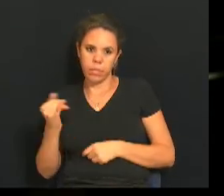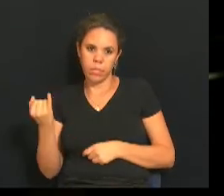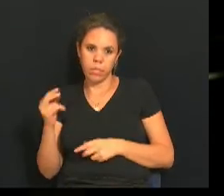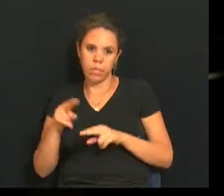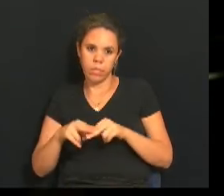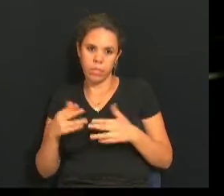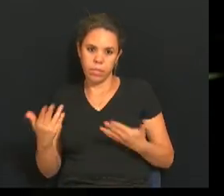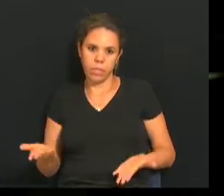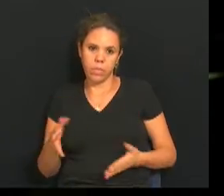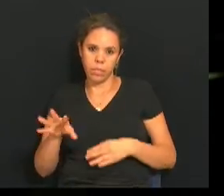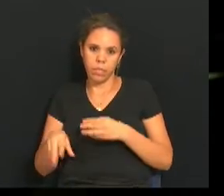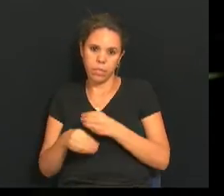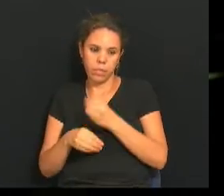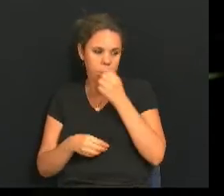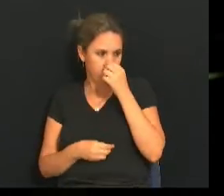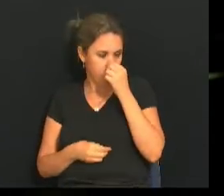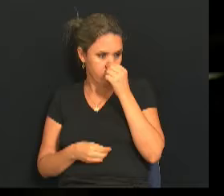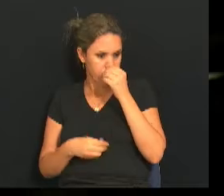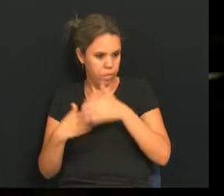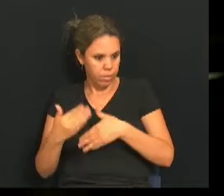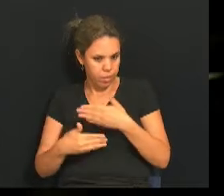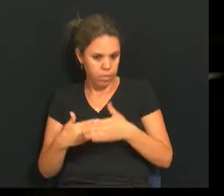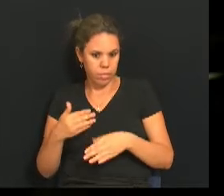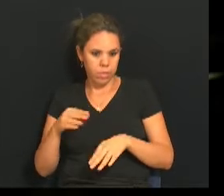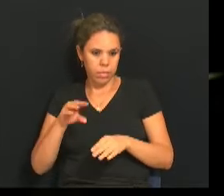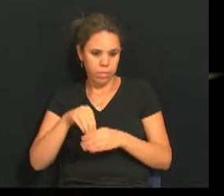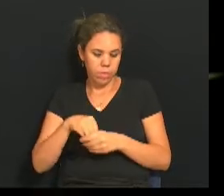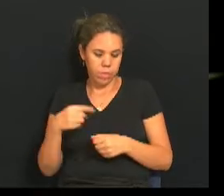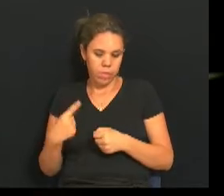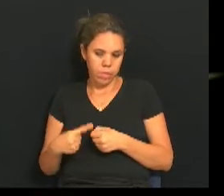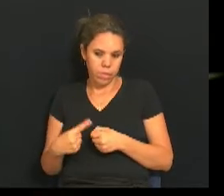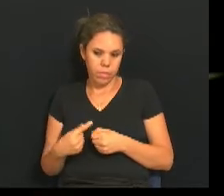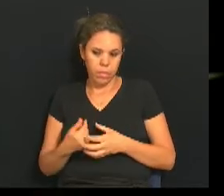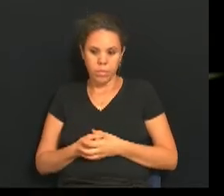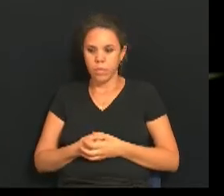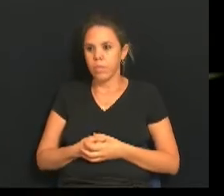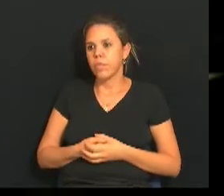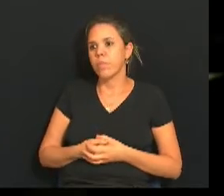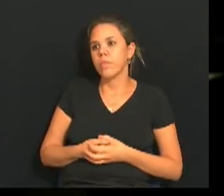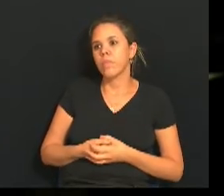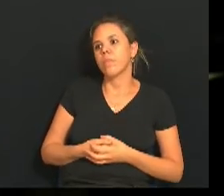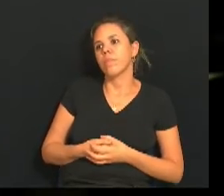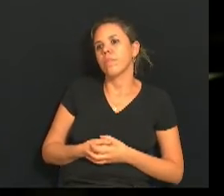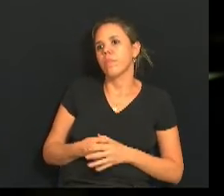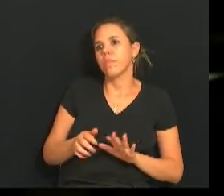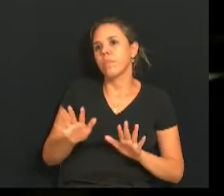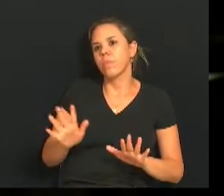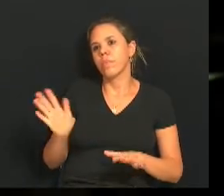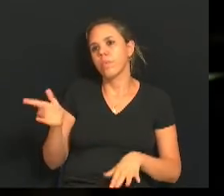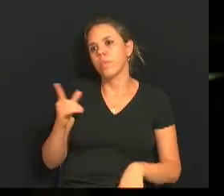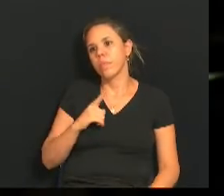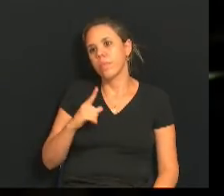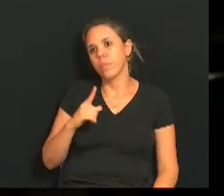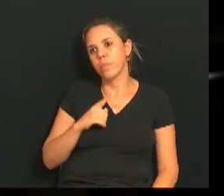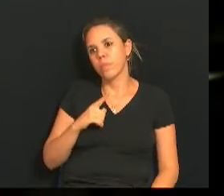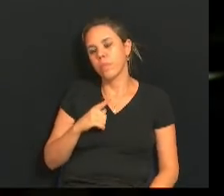poderia agregar aos processos já em curso na rede municipal. Apesar de já termos uma